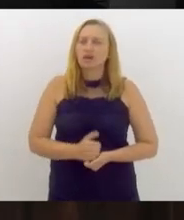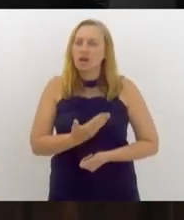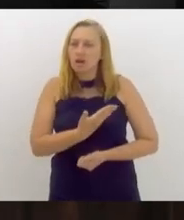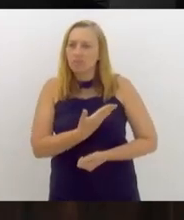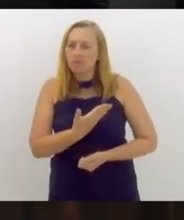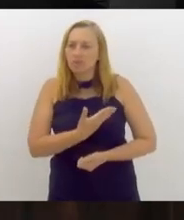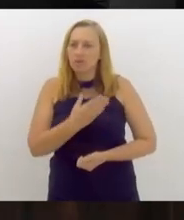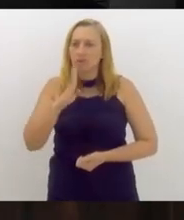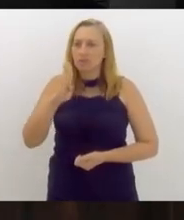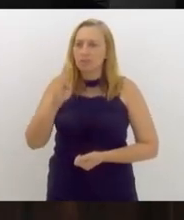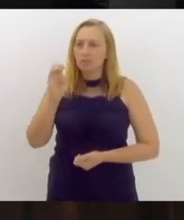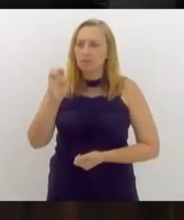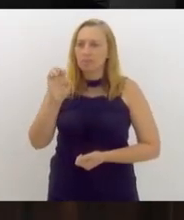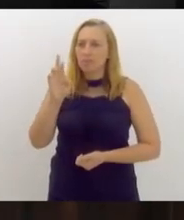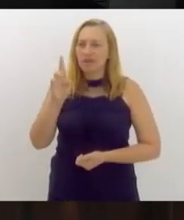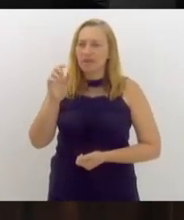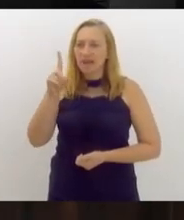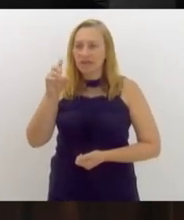companheiro Bernardo Rossi.